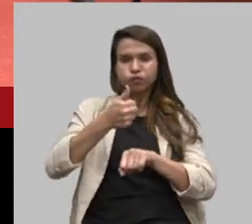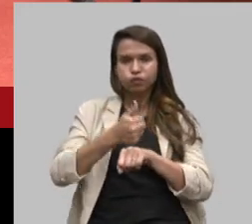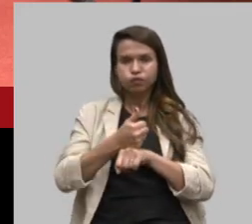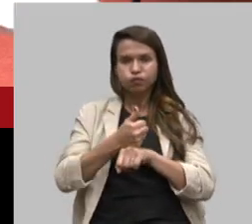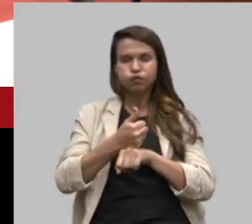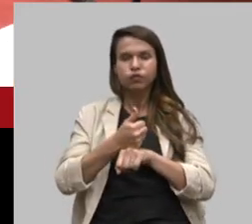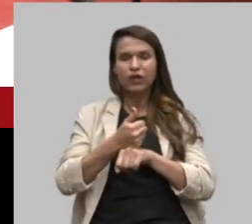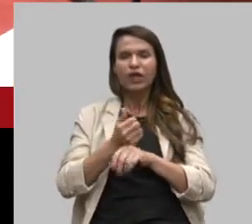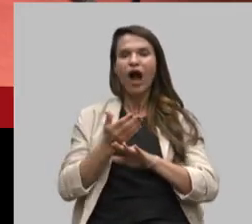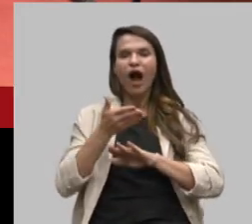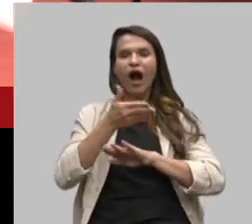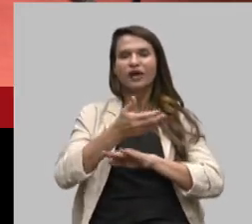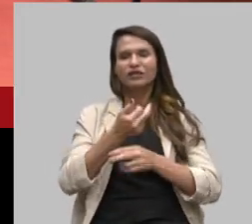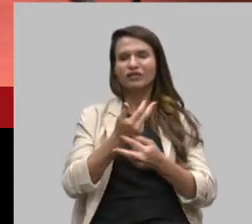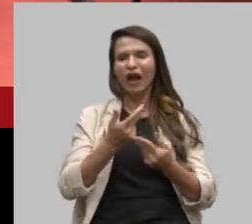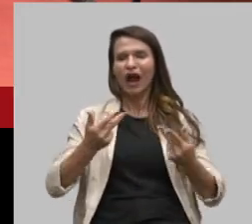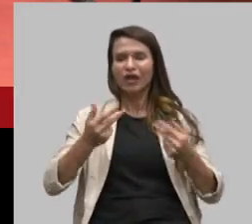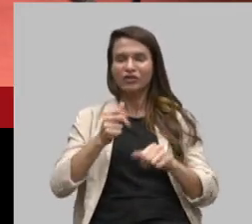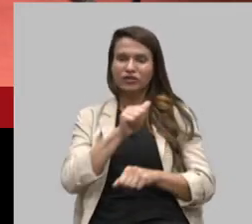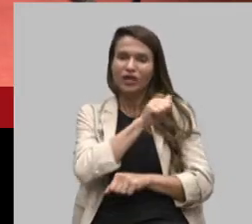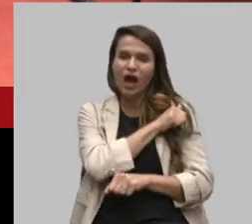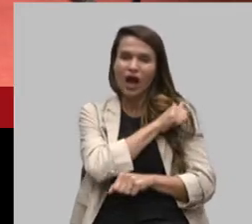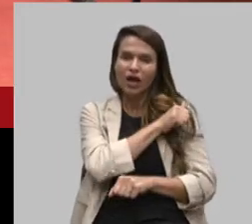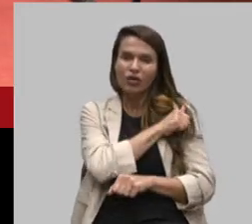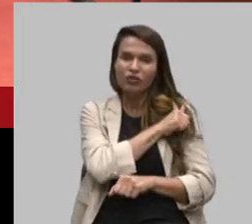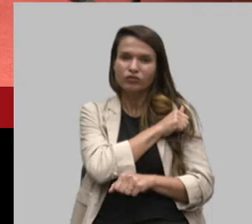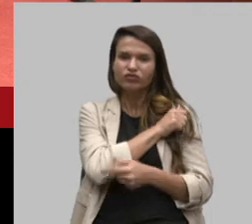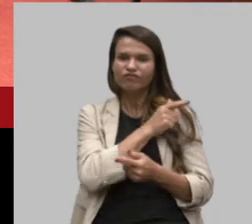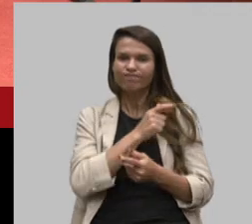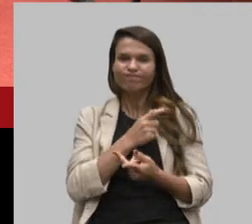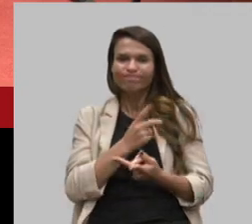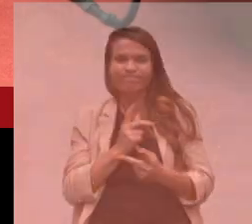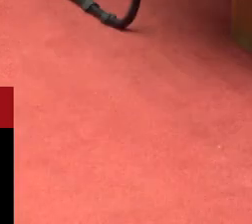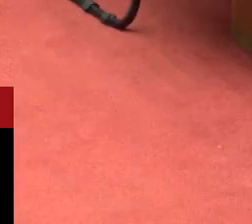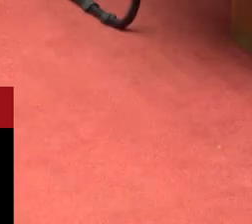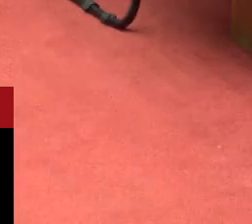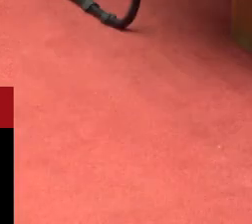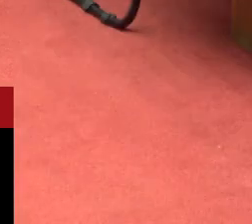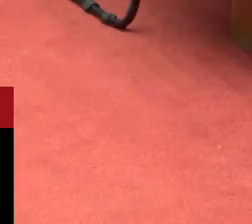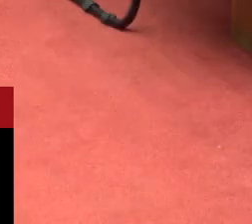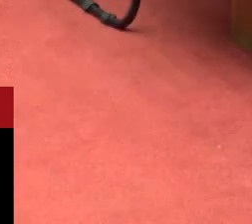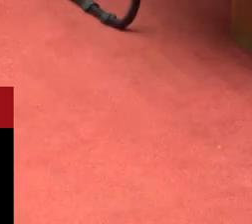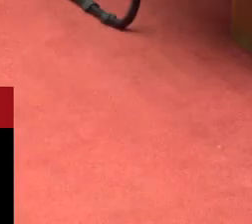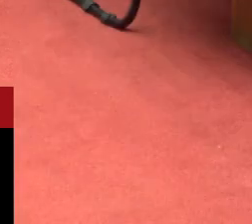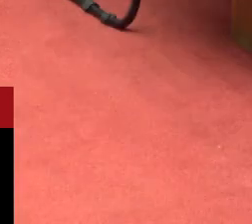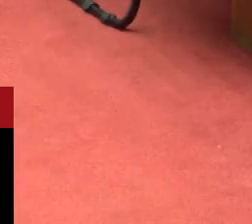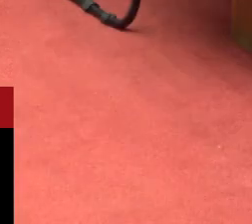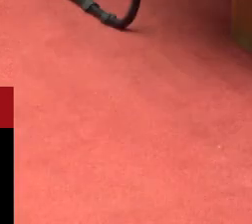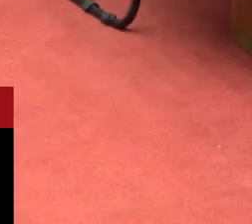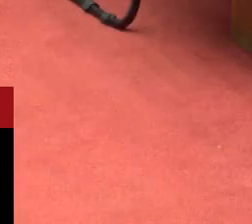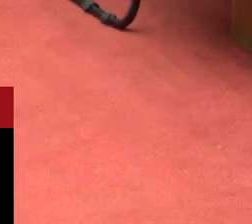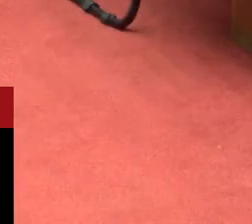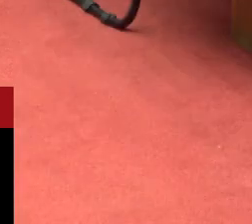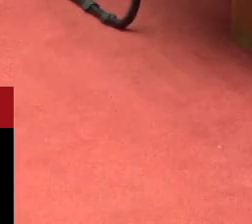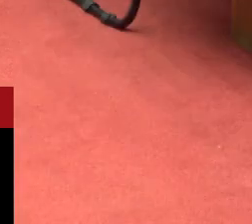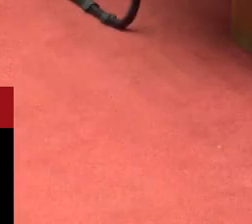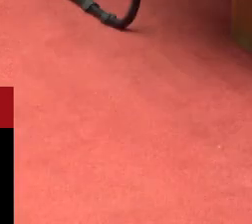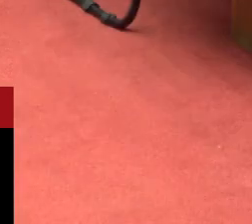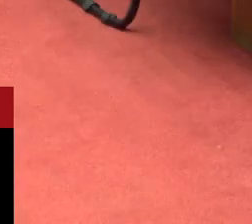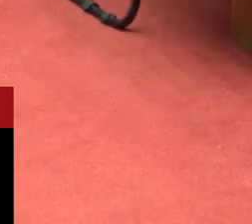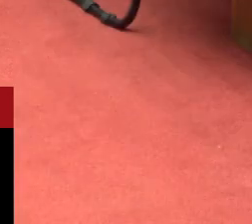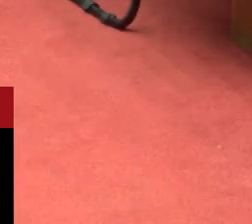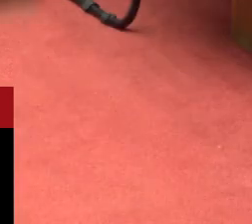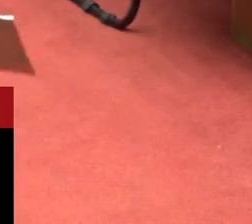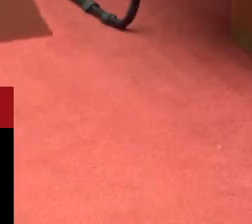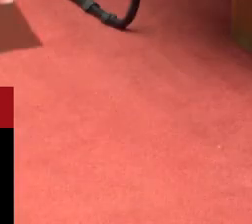a diversos alunos e a intimidar a vítima então eu não acho que essa proposta é válida eu acho que tem melhores porque